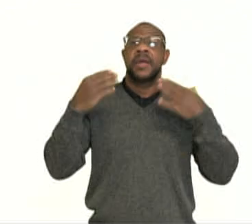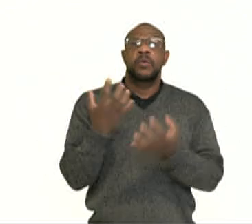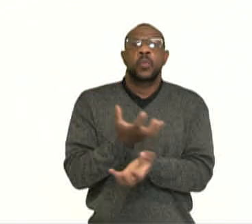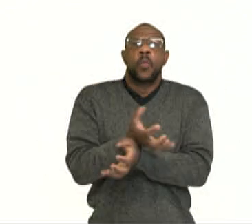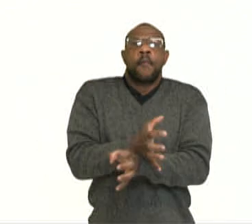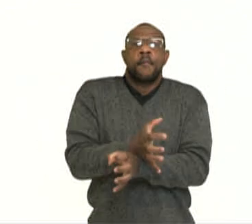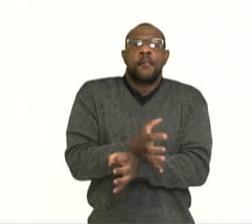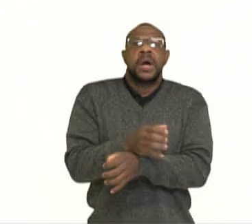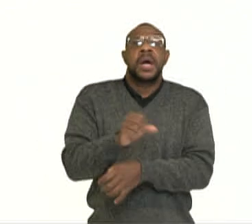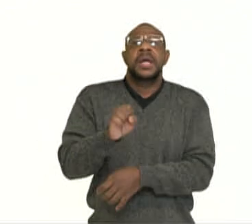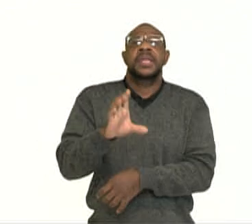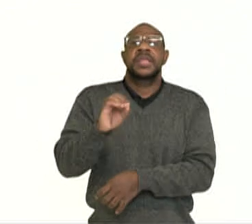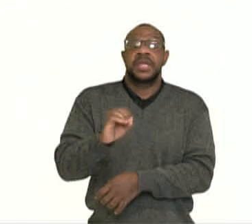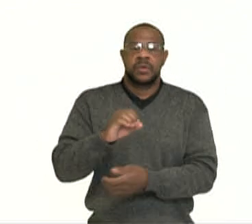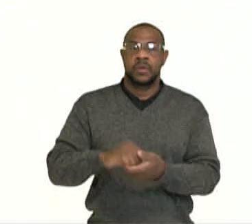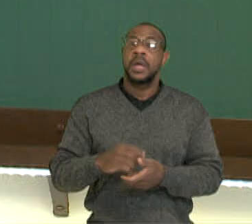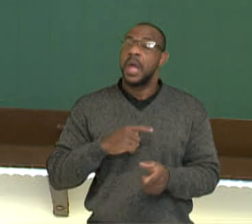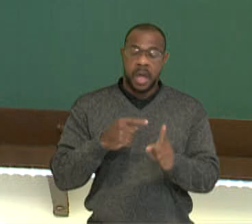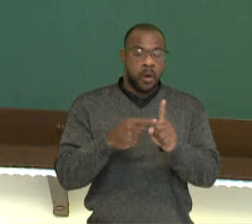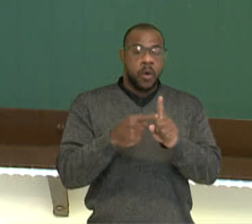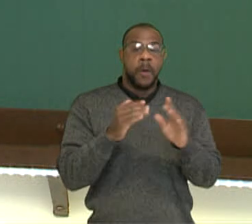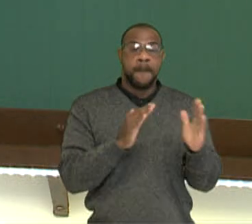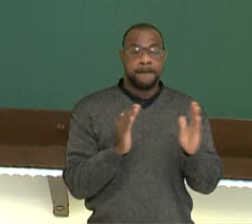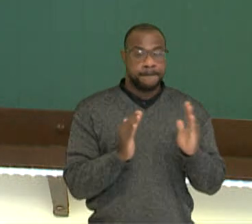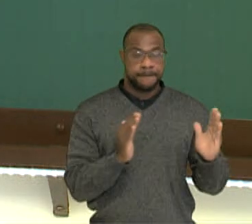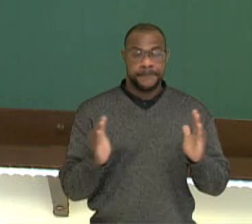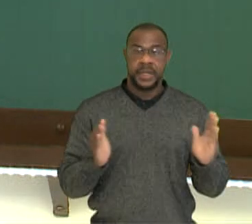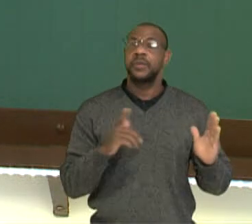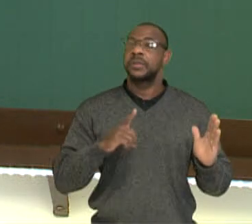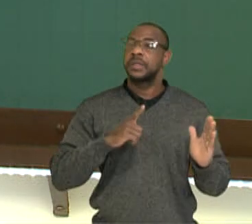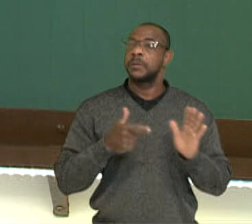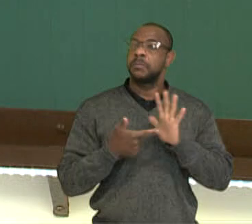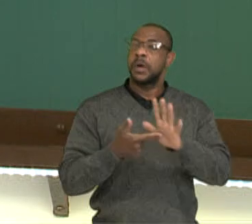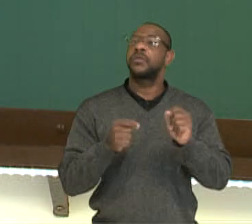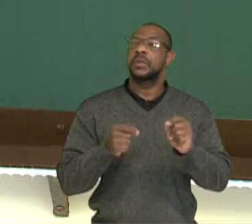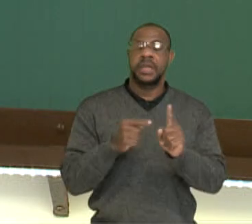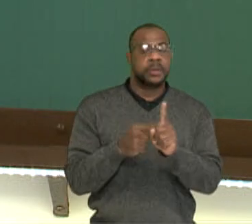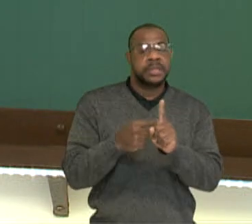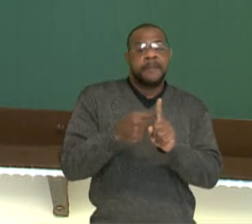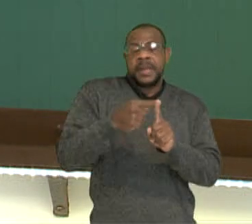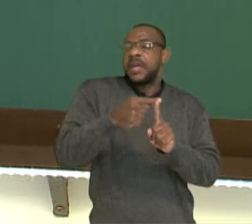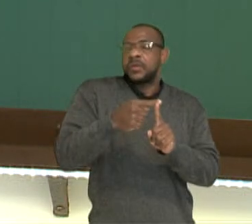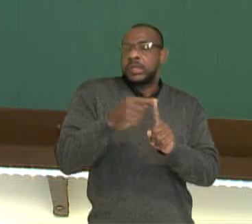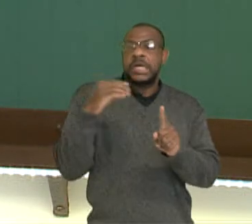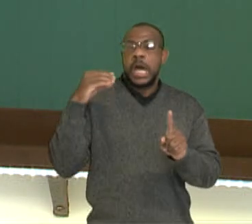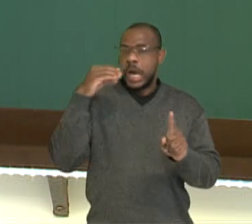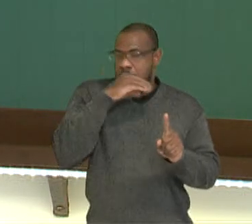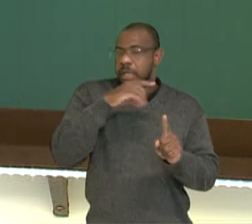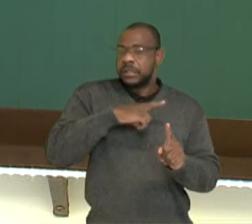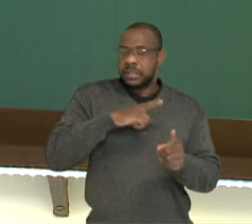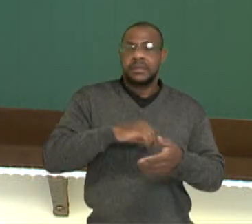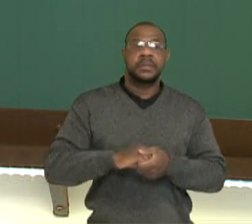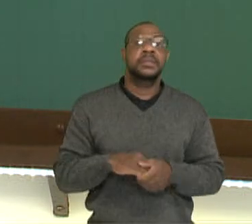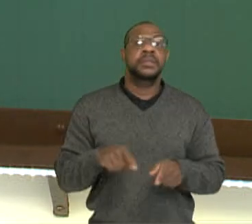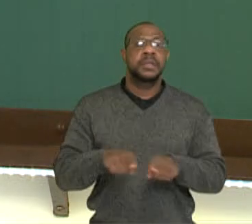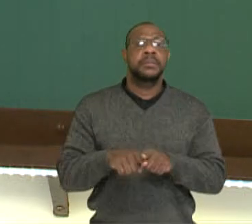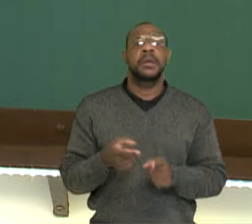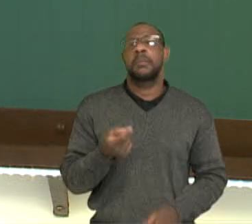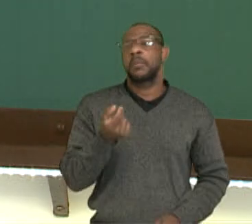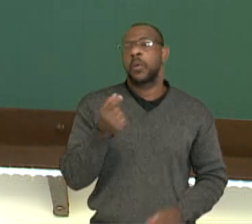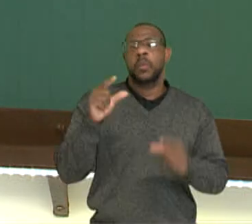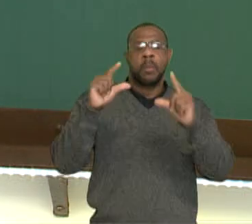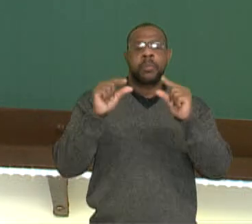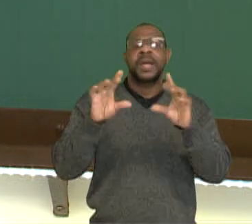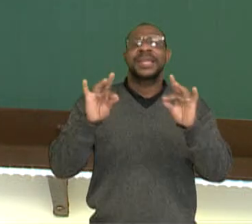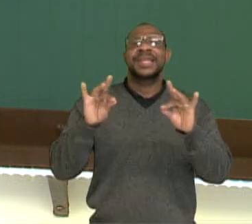é o momento que apresenta maiores temperaturas e também menores índices pluviométricos, menor quantidade de